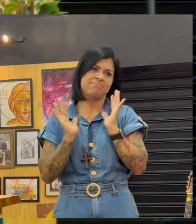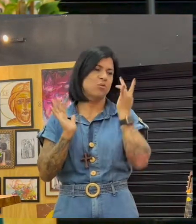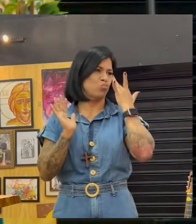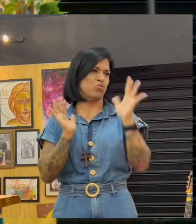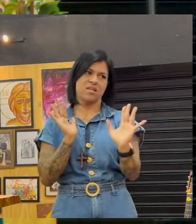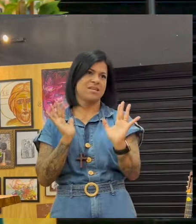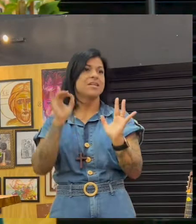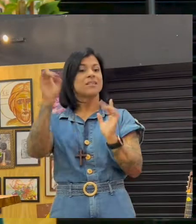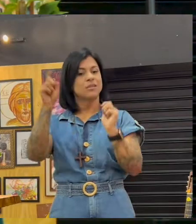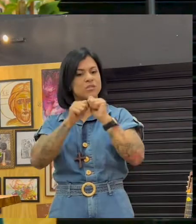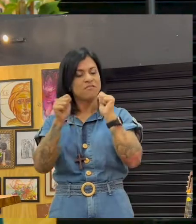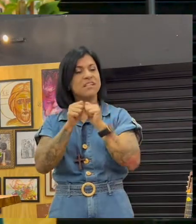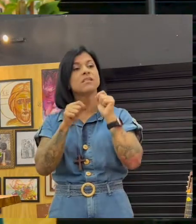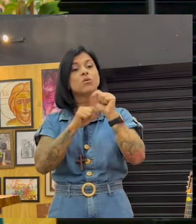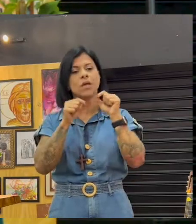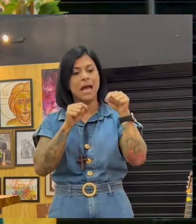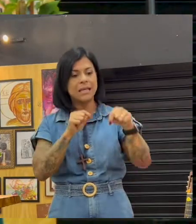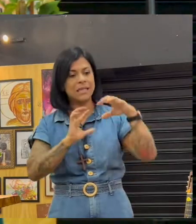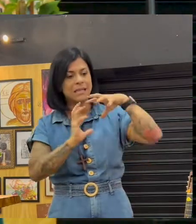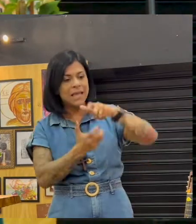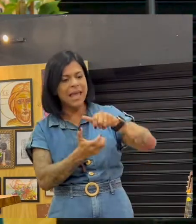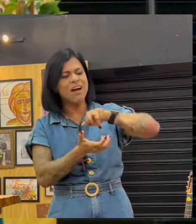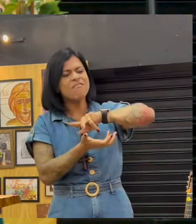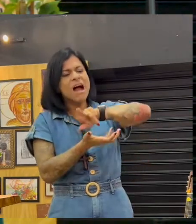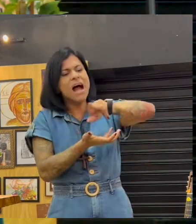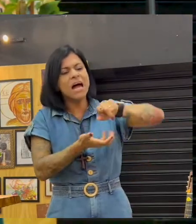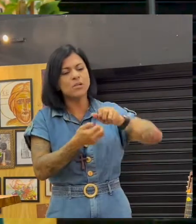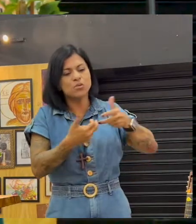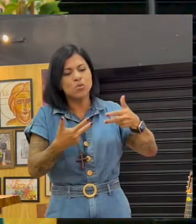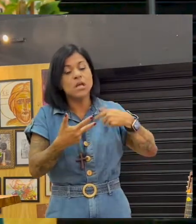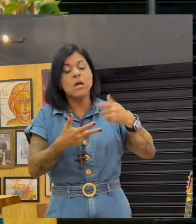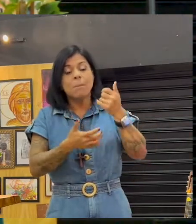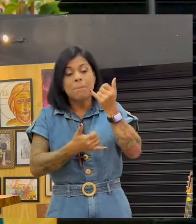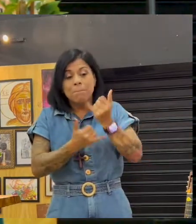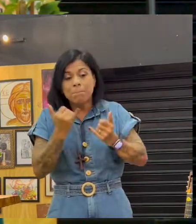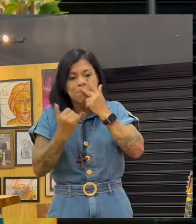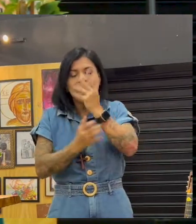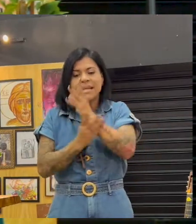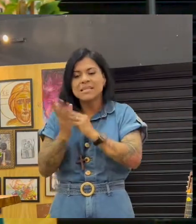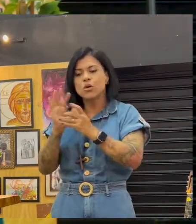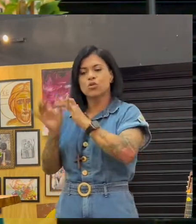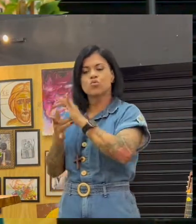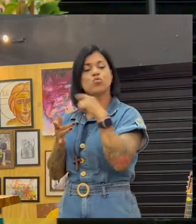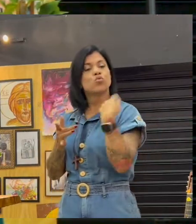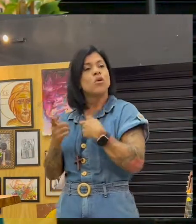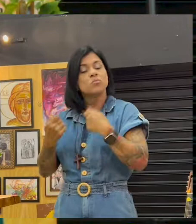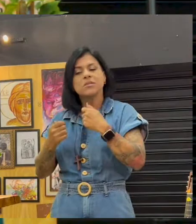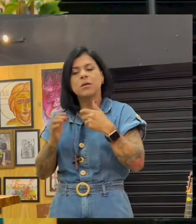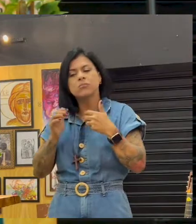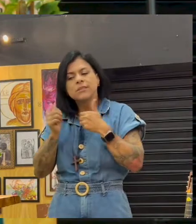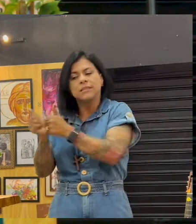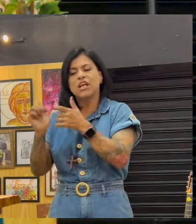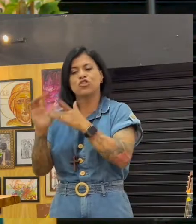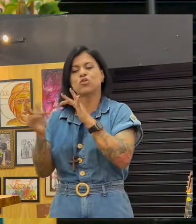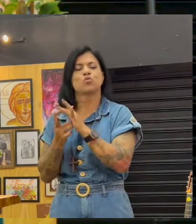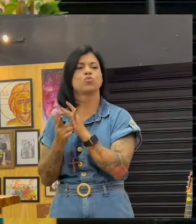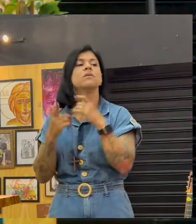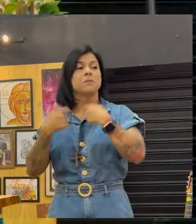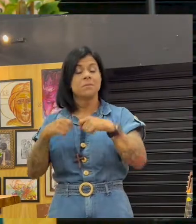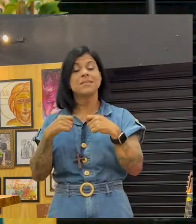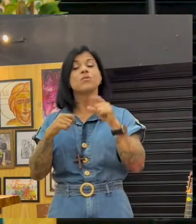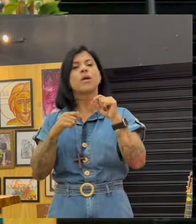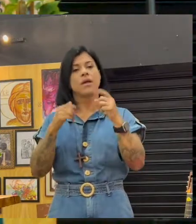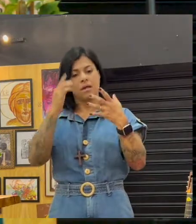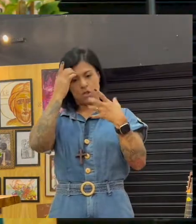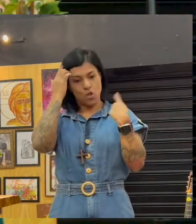grande obra na terra. Então, nós temos que ser parecidos com ele. Nós somos obreiros de Cristo. Nós somos filhos